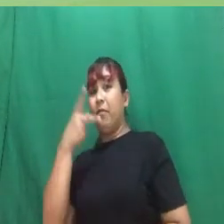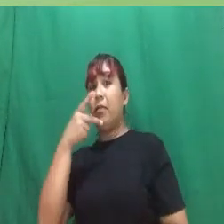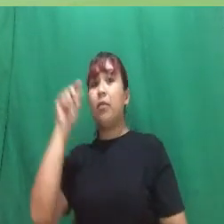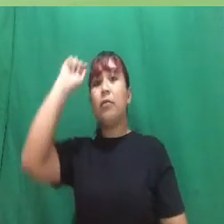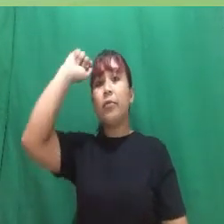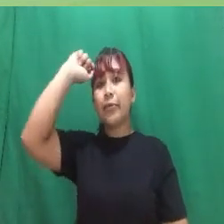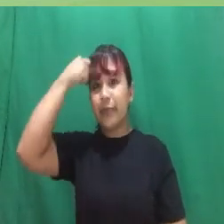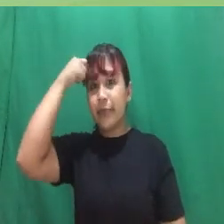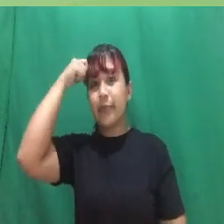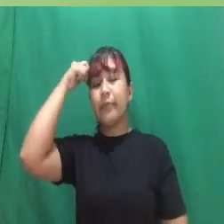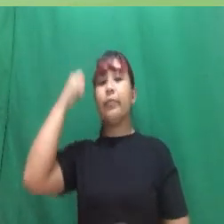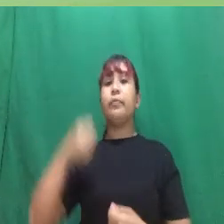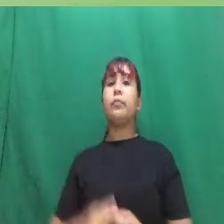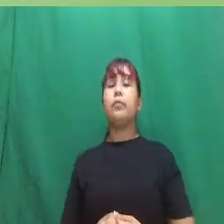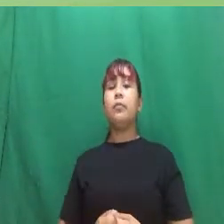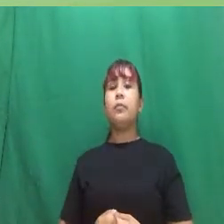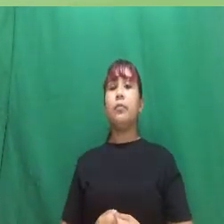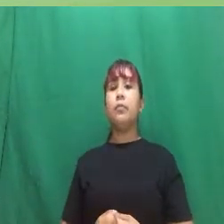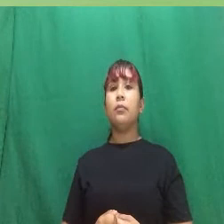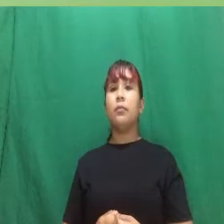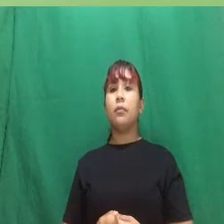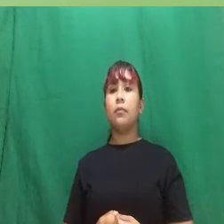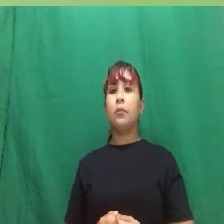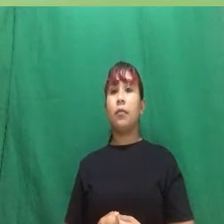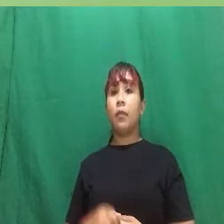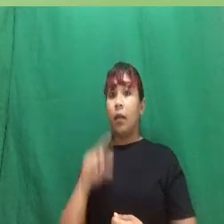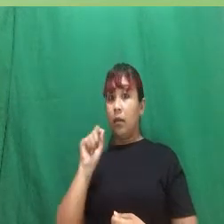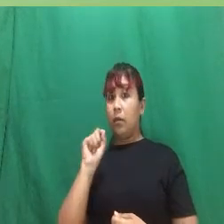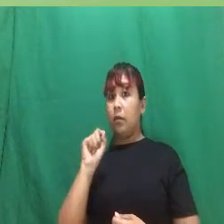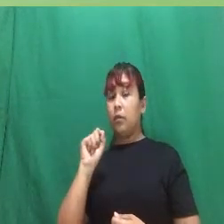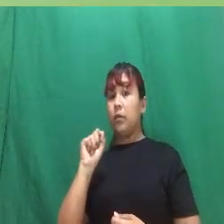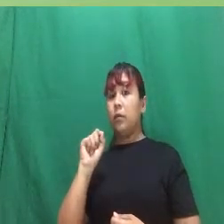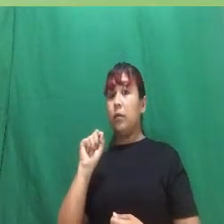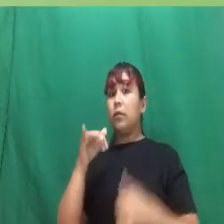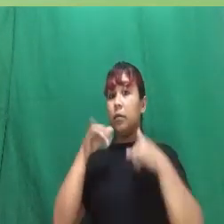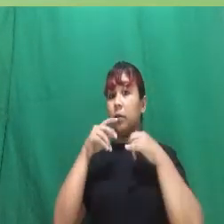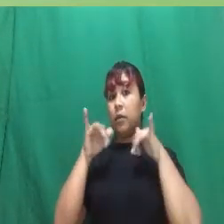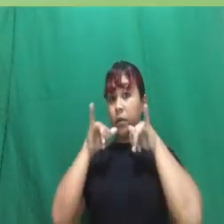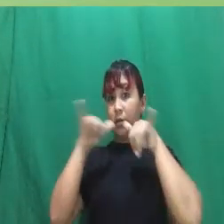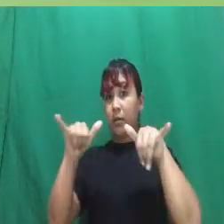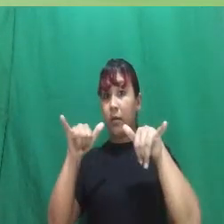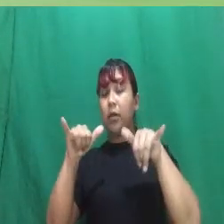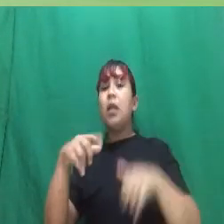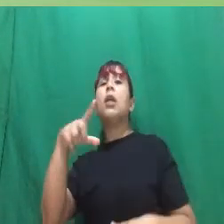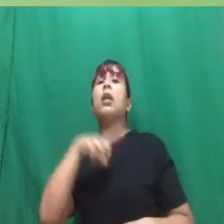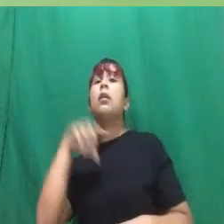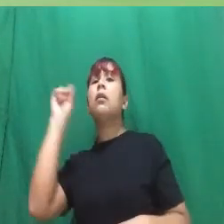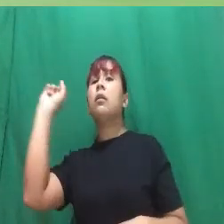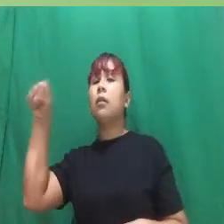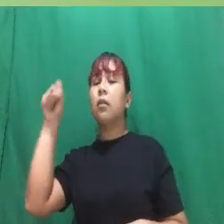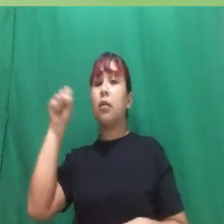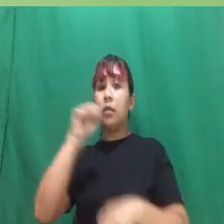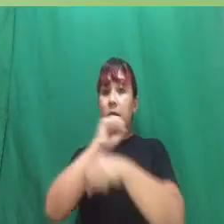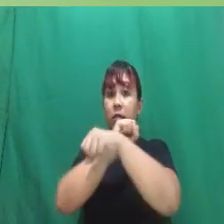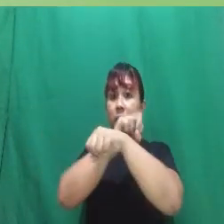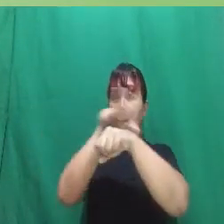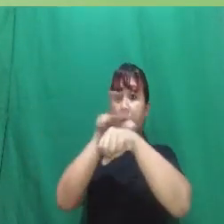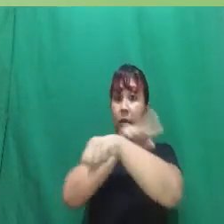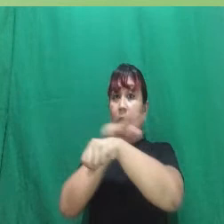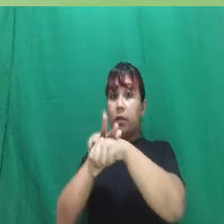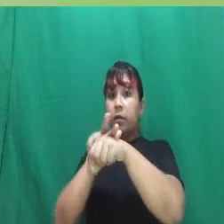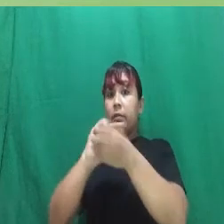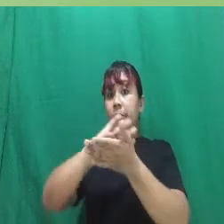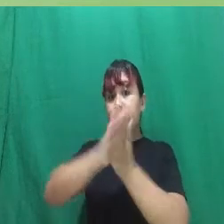de políticas públicas, precisamos de uma luta efetiva para efetivação de direitos do povo negro